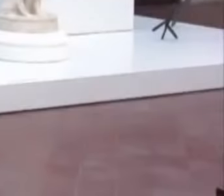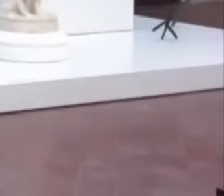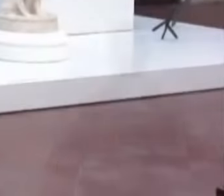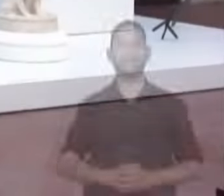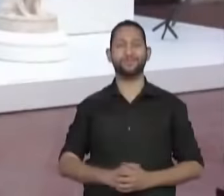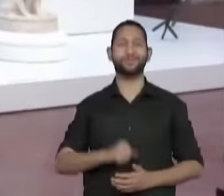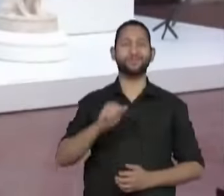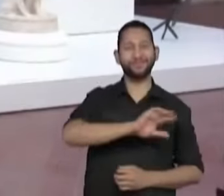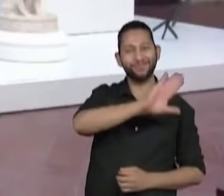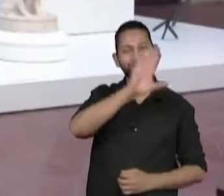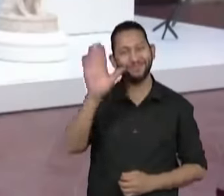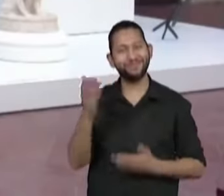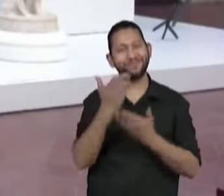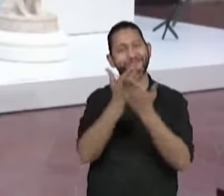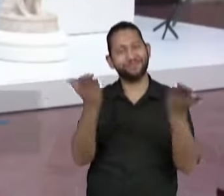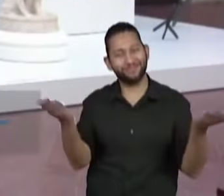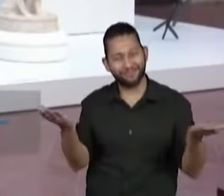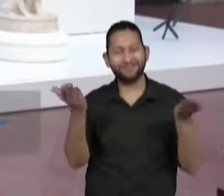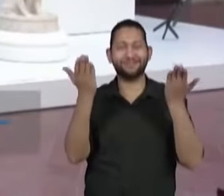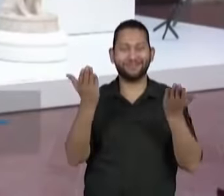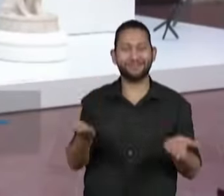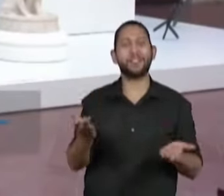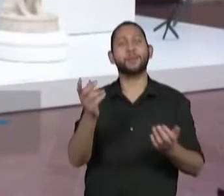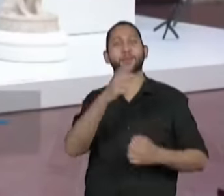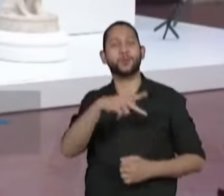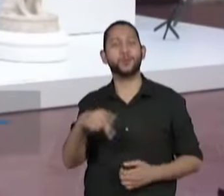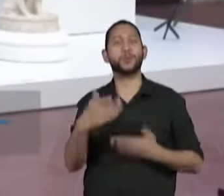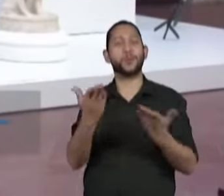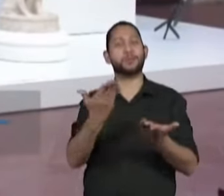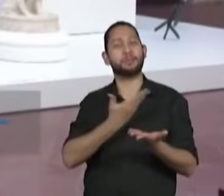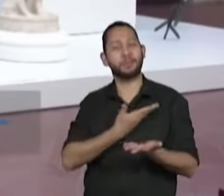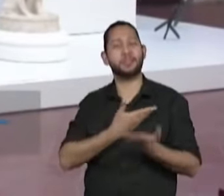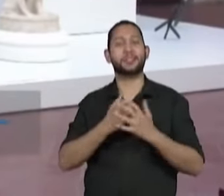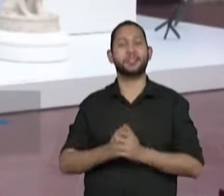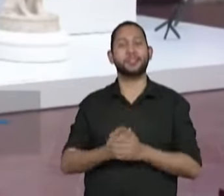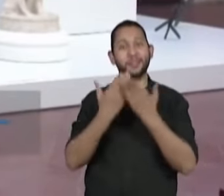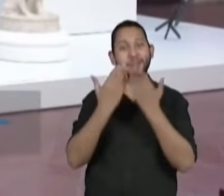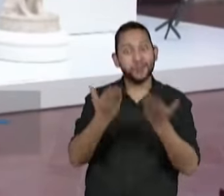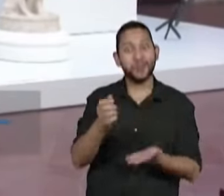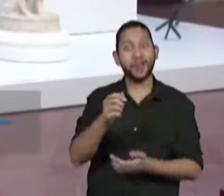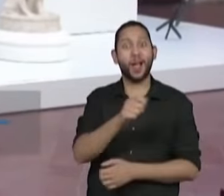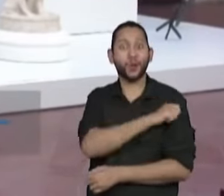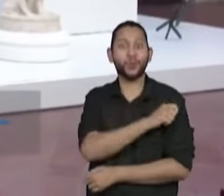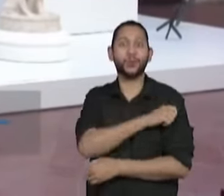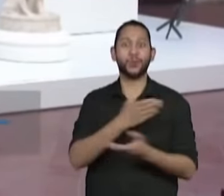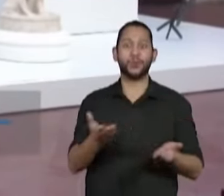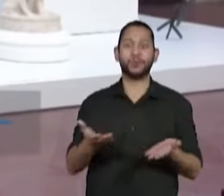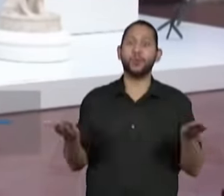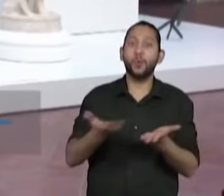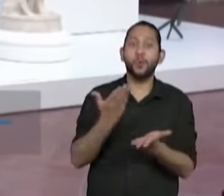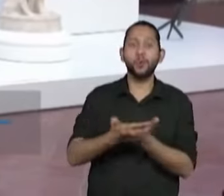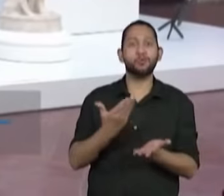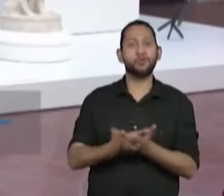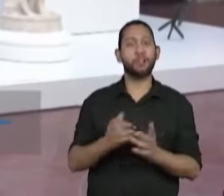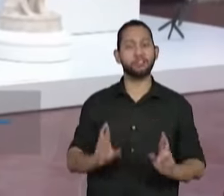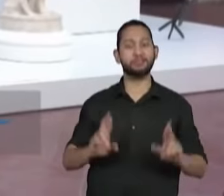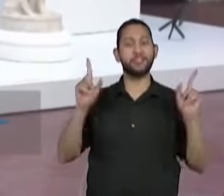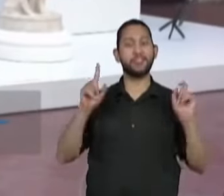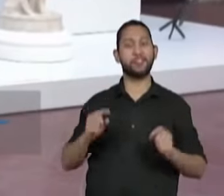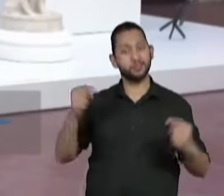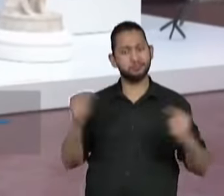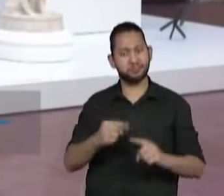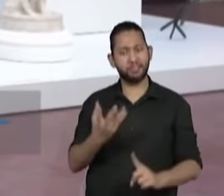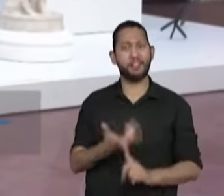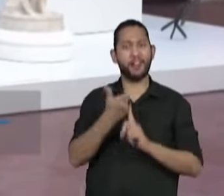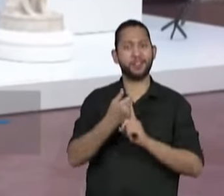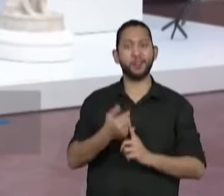Olá, queridos colegas, professores, alunos. Hoje nós estamos, com uma aula de arte diferenciada. Observe,